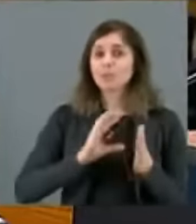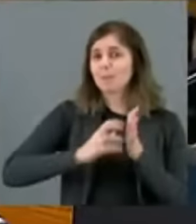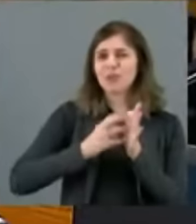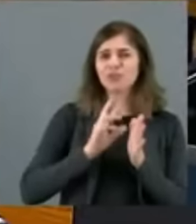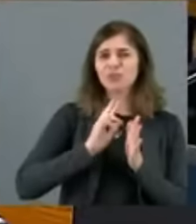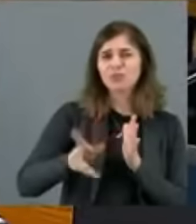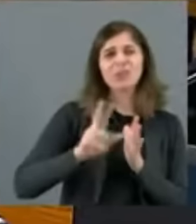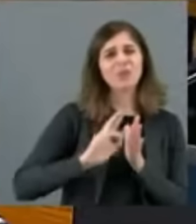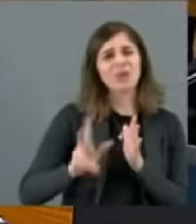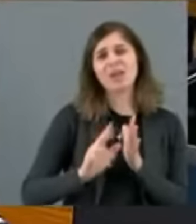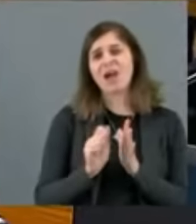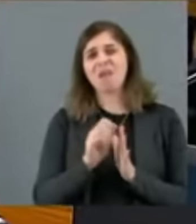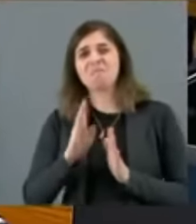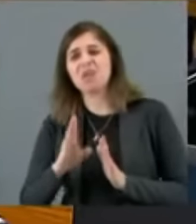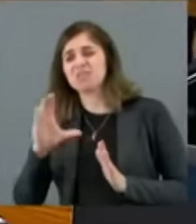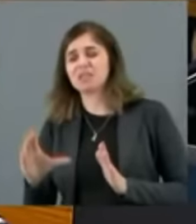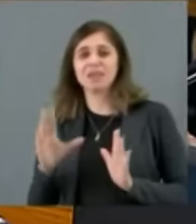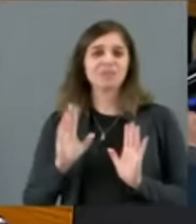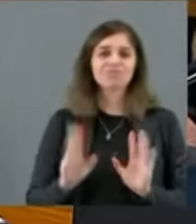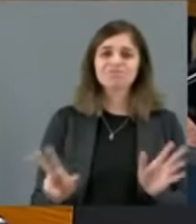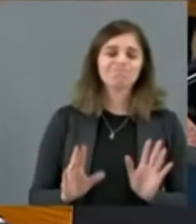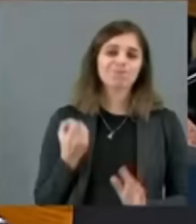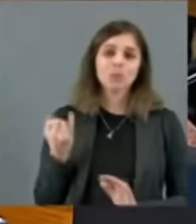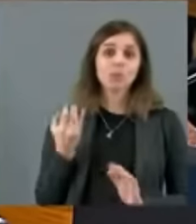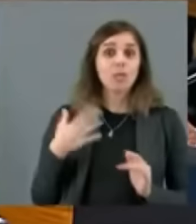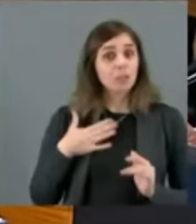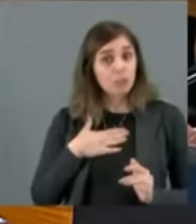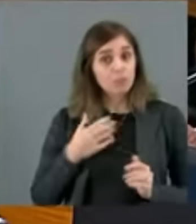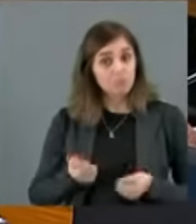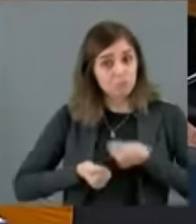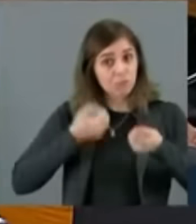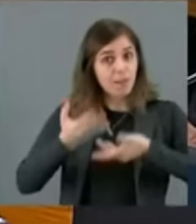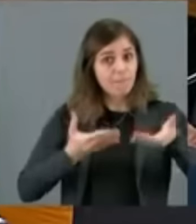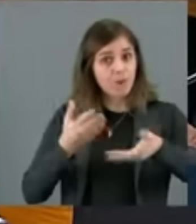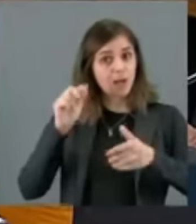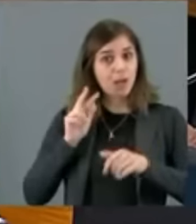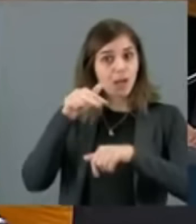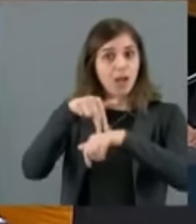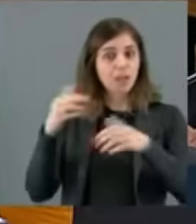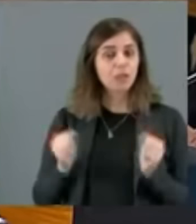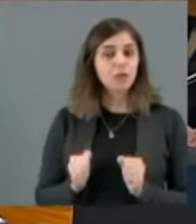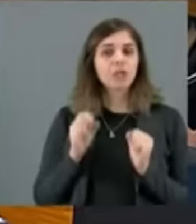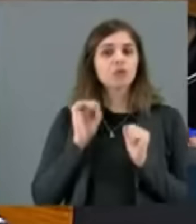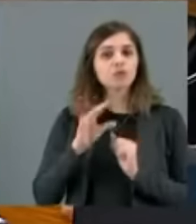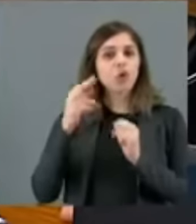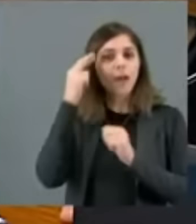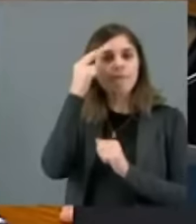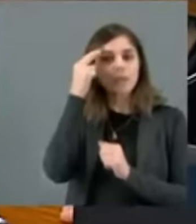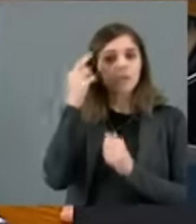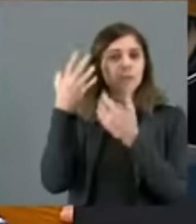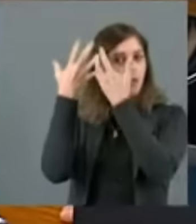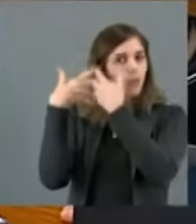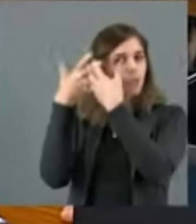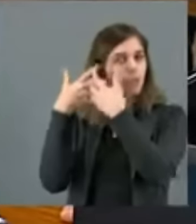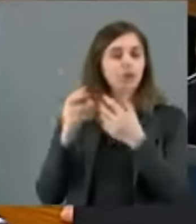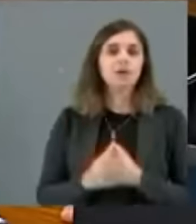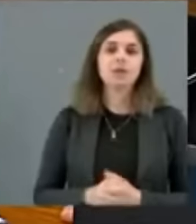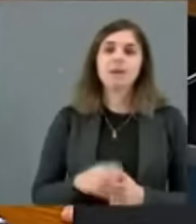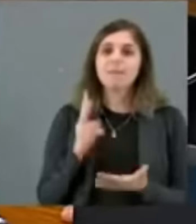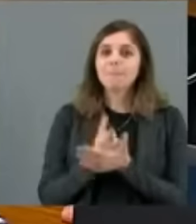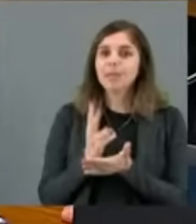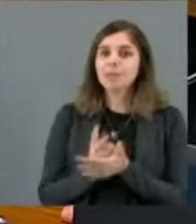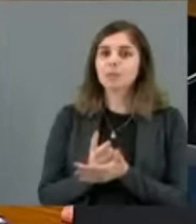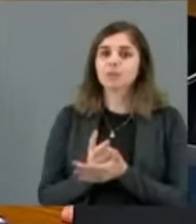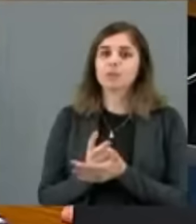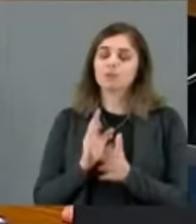do partido B ou do partido C. Então, minha fala aqui é só, primeiro, de reflexão, de que mesmo nos tempos